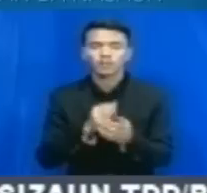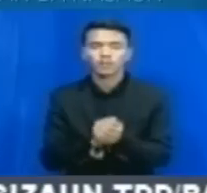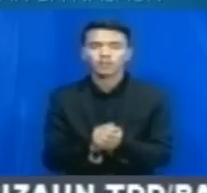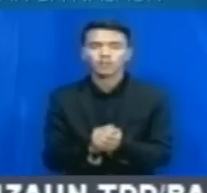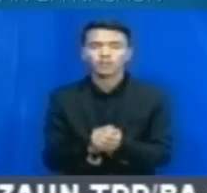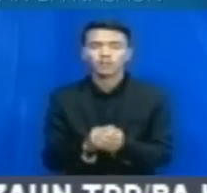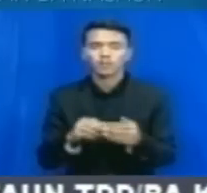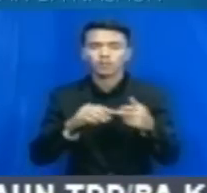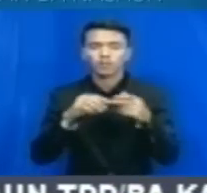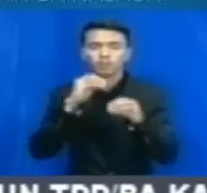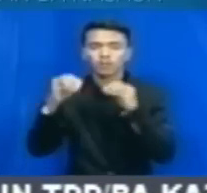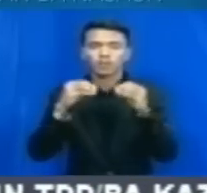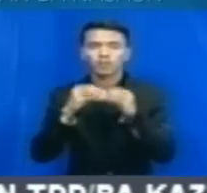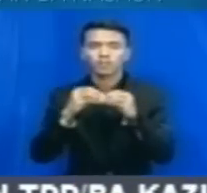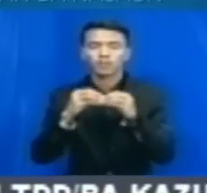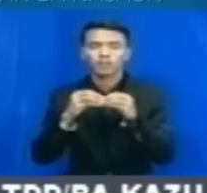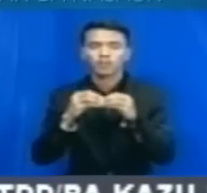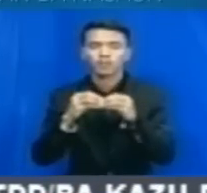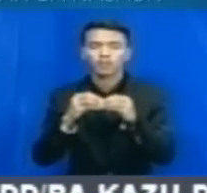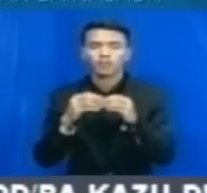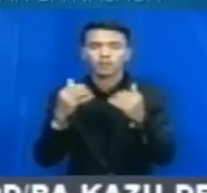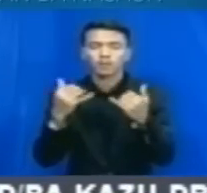concentra ali com o caso do Nebeque Dadão.